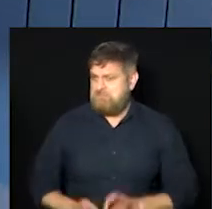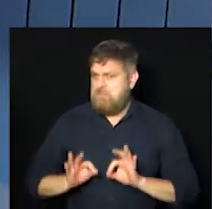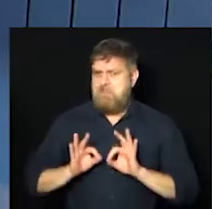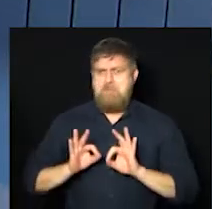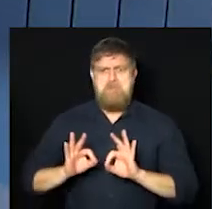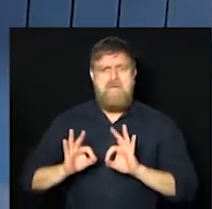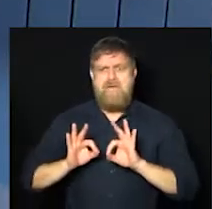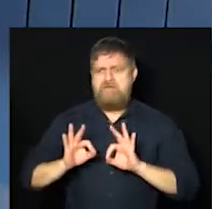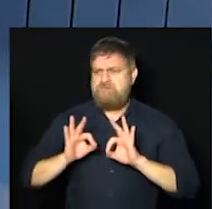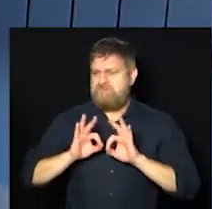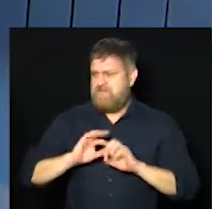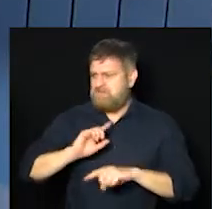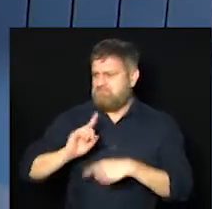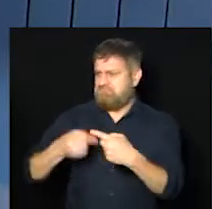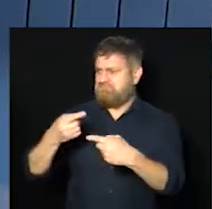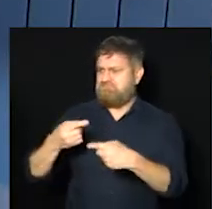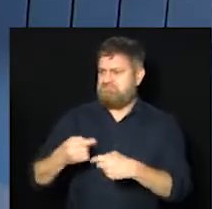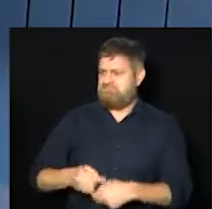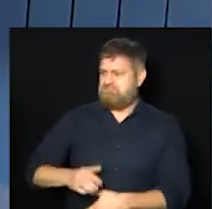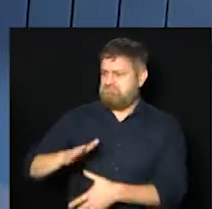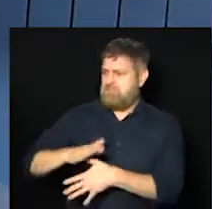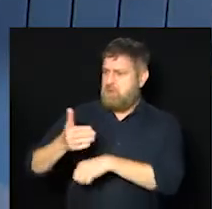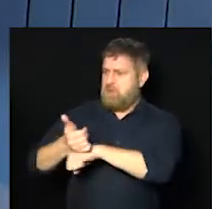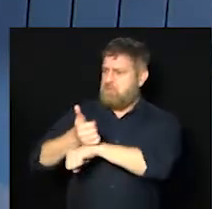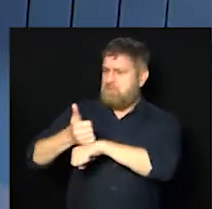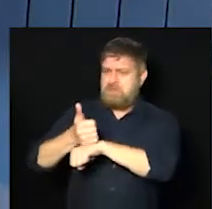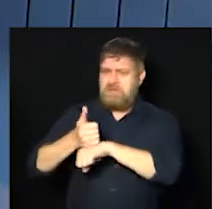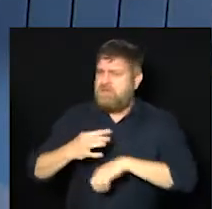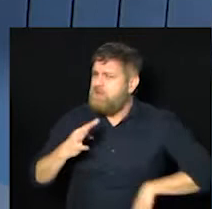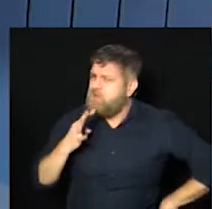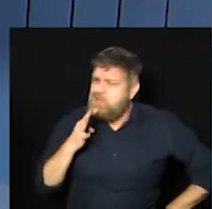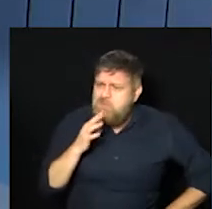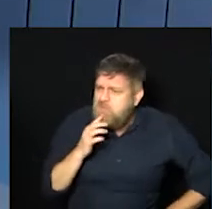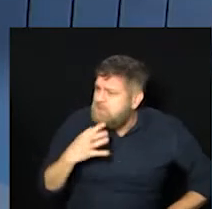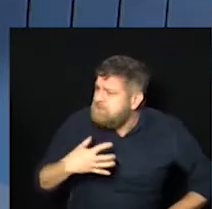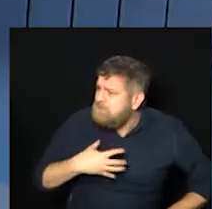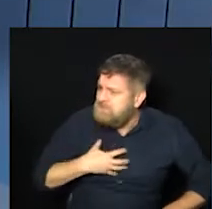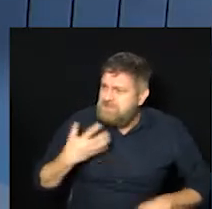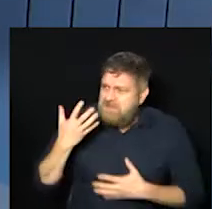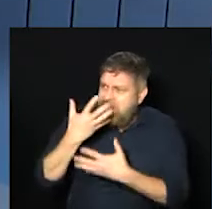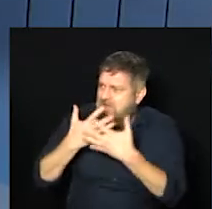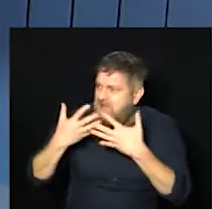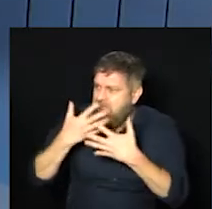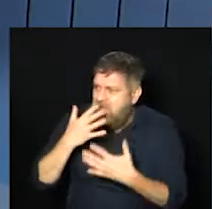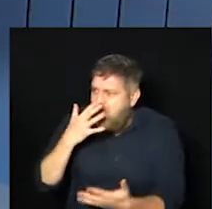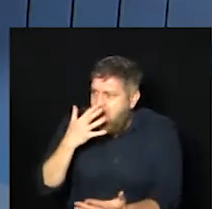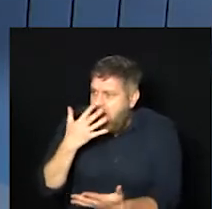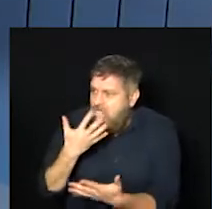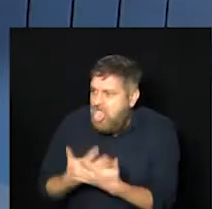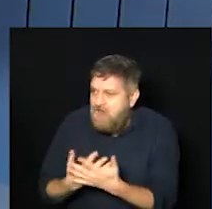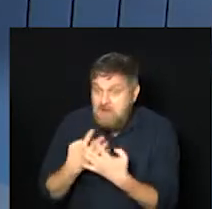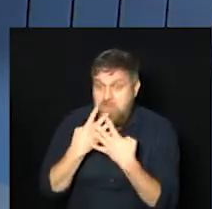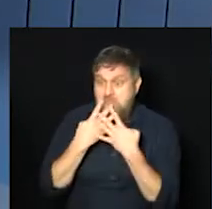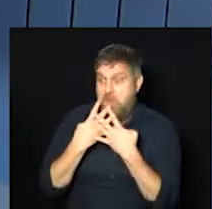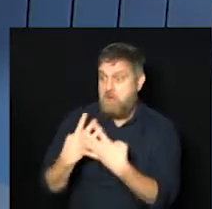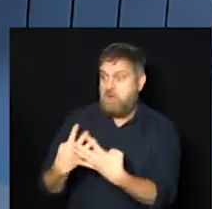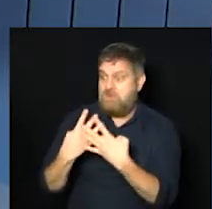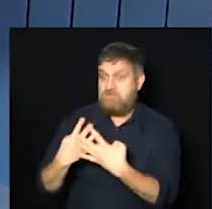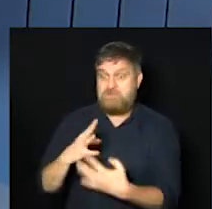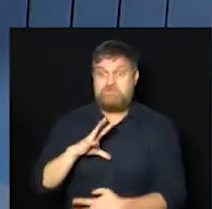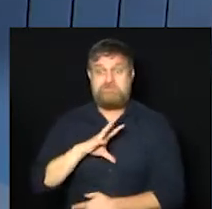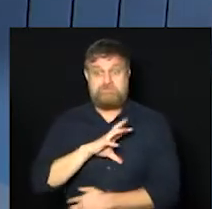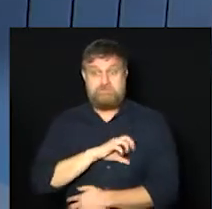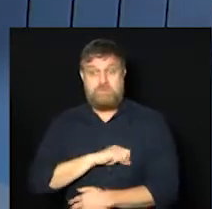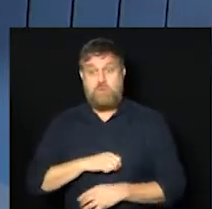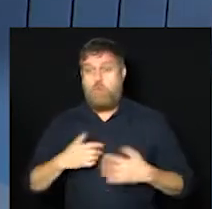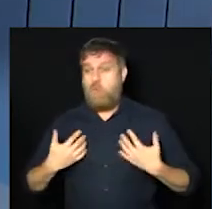Afinadíssima, sensacional, Débora. Não conhecia muito esse seu lado cantora, não, viu? Confesso a você, mas gostei bastante.